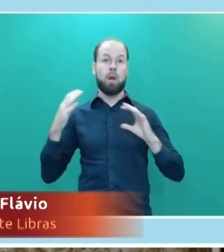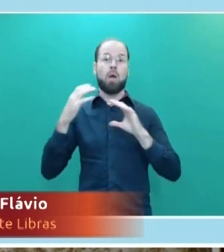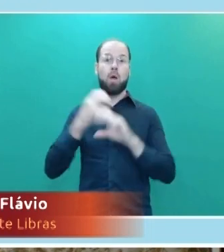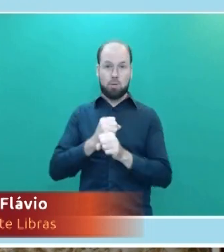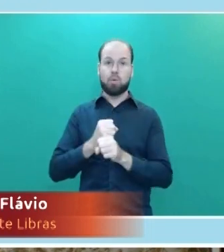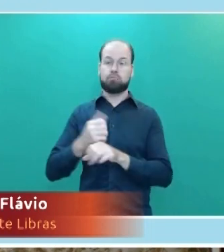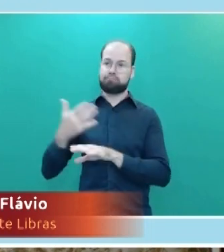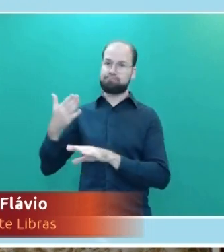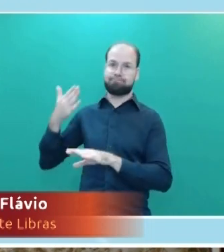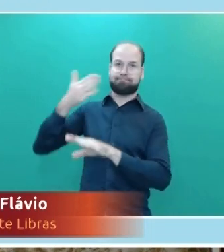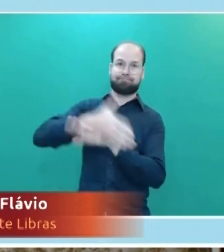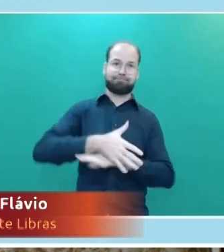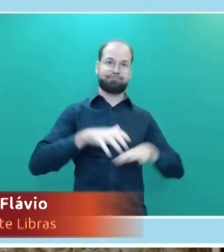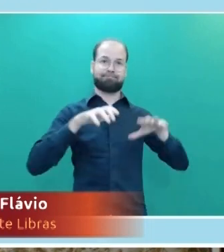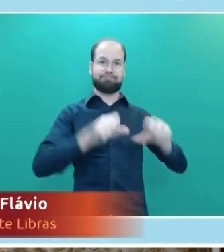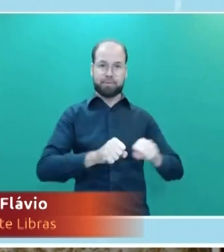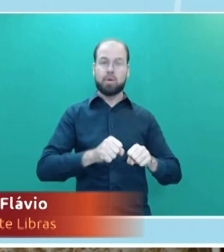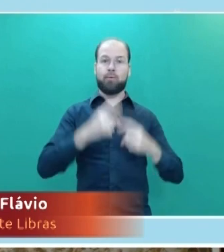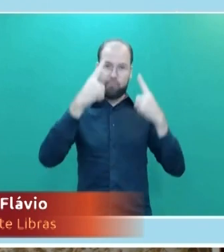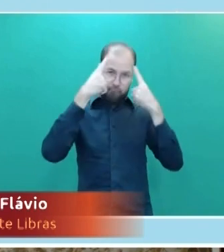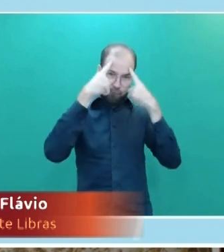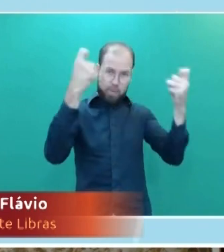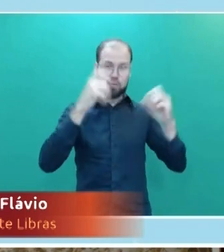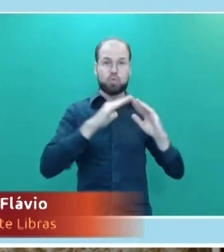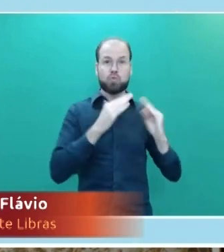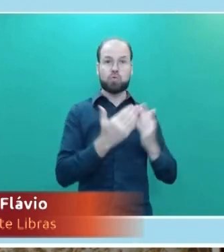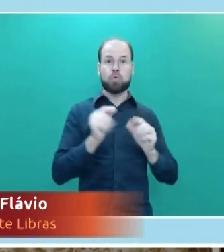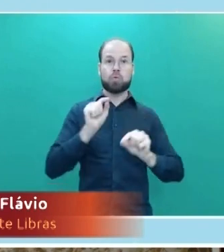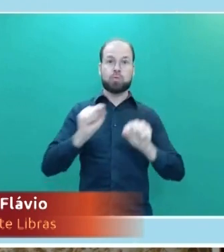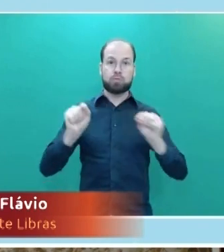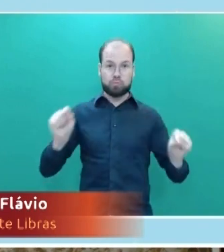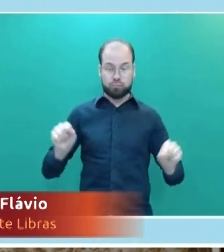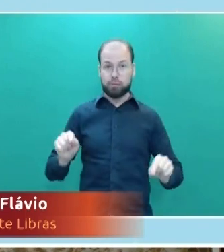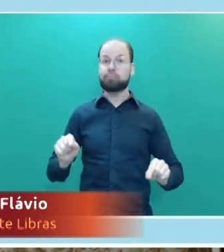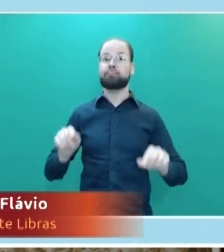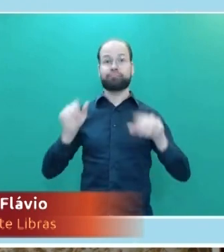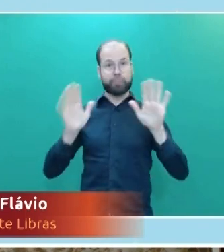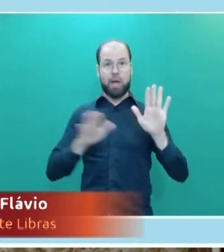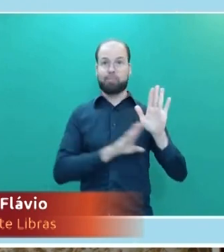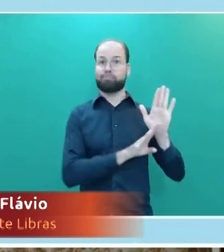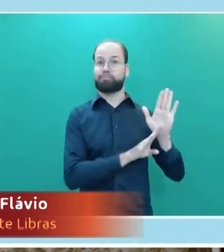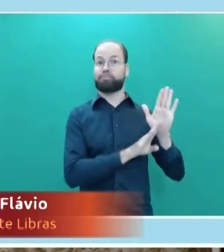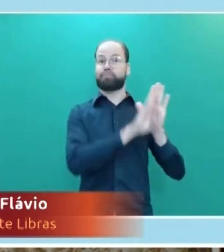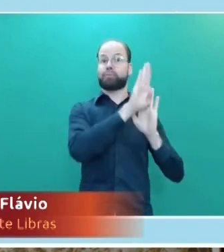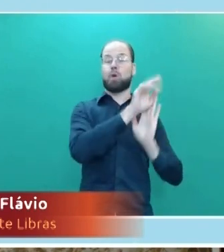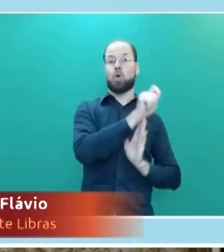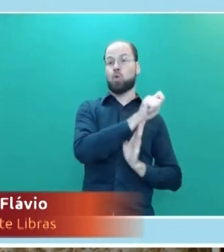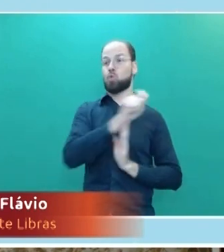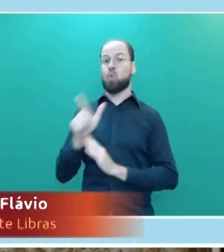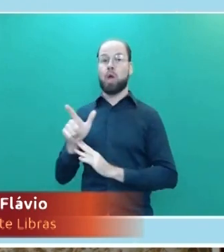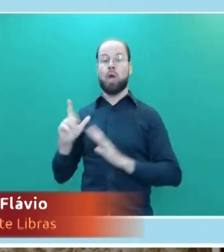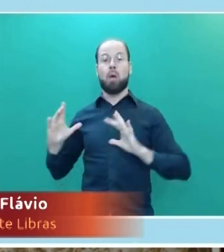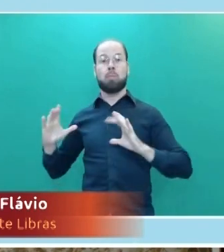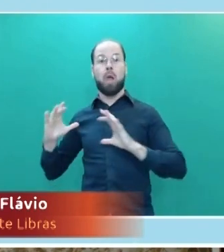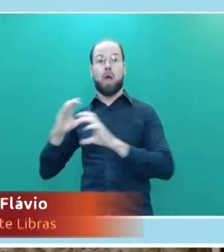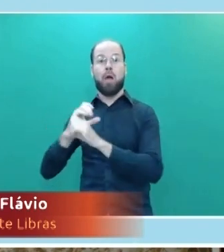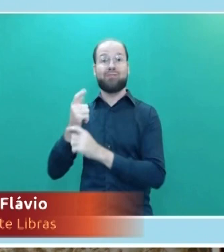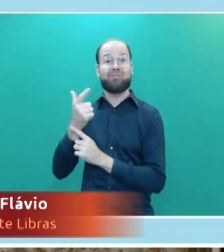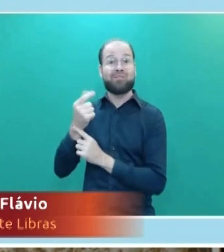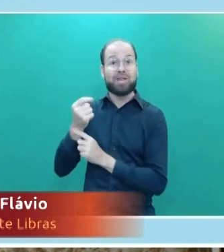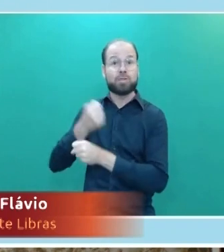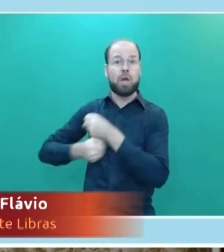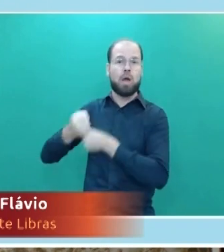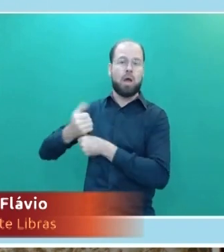no Brasil já supera o total registrado nos 20 anos anteriores, ou seja, entre